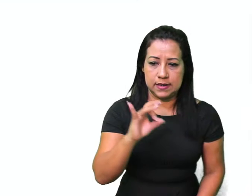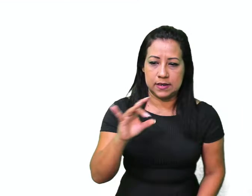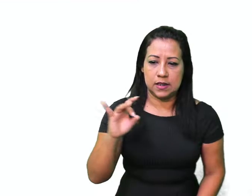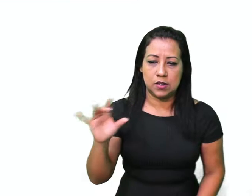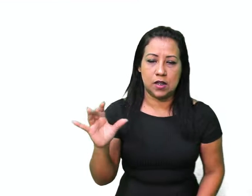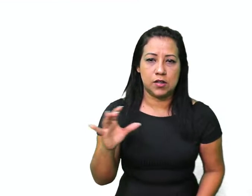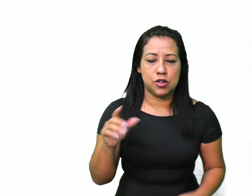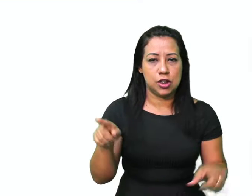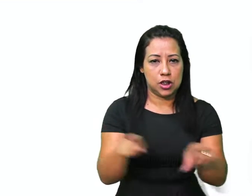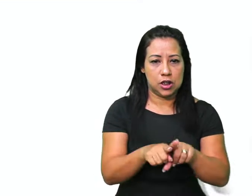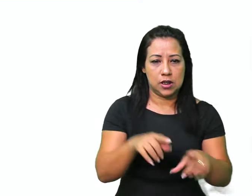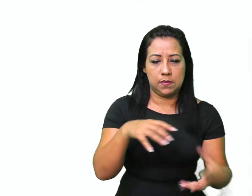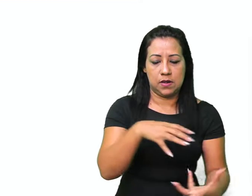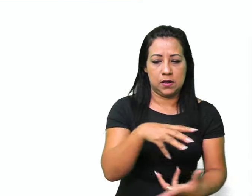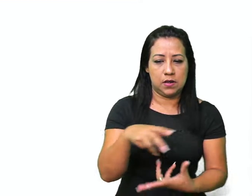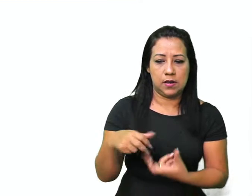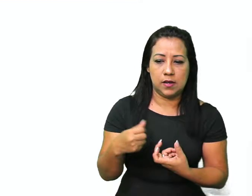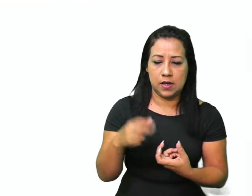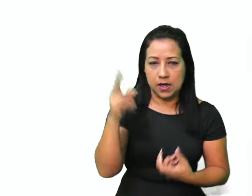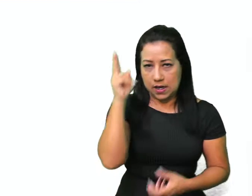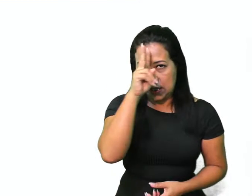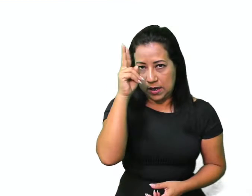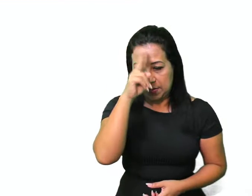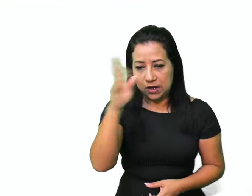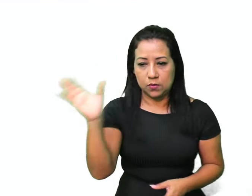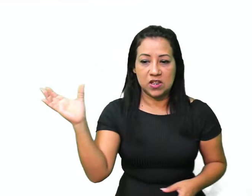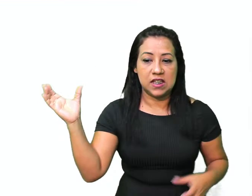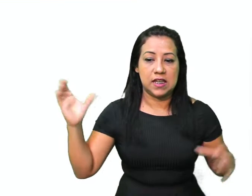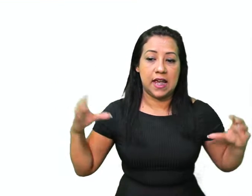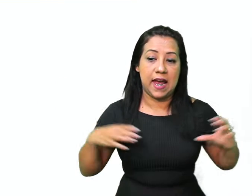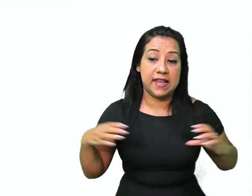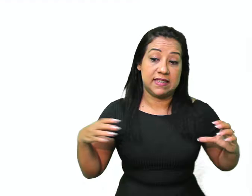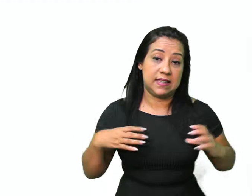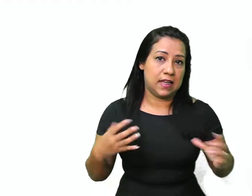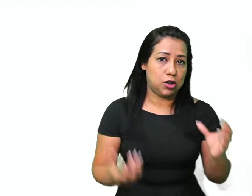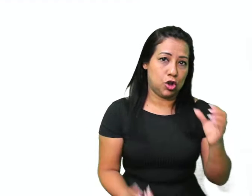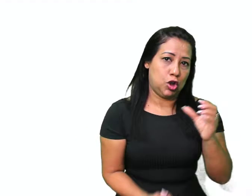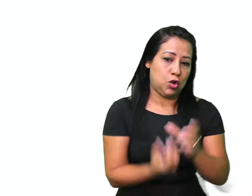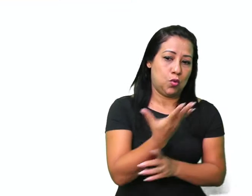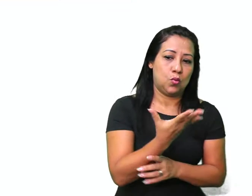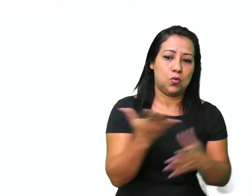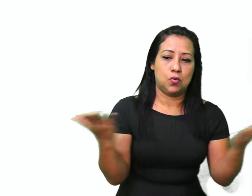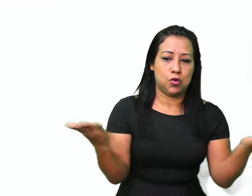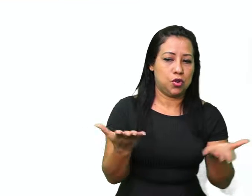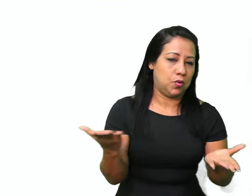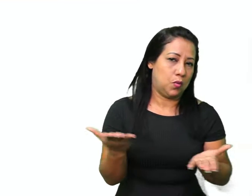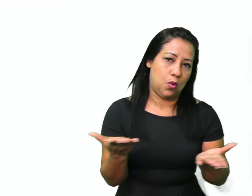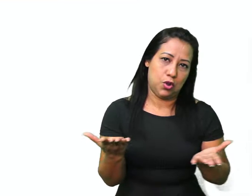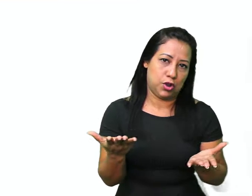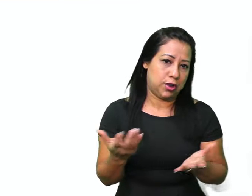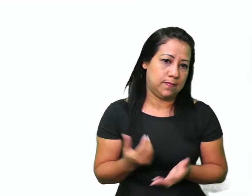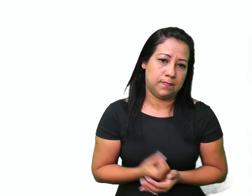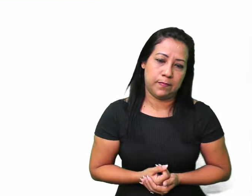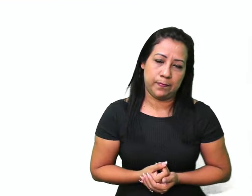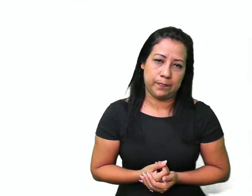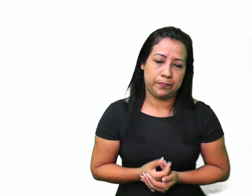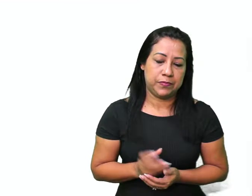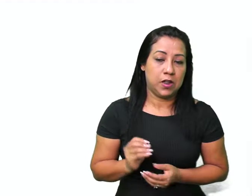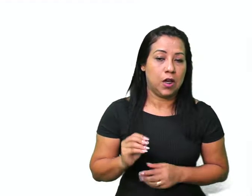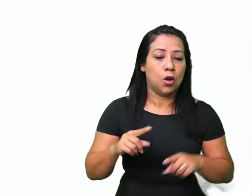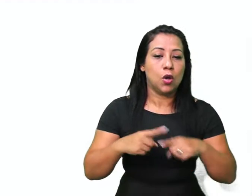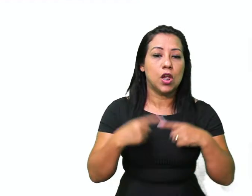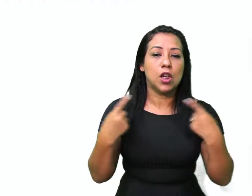as cidades não começaram hoje, tá? Portanto, em cima disso, qual será a minha habilidade?